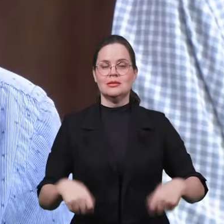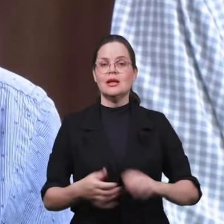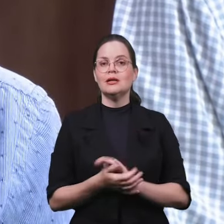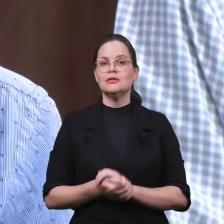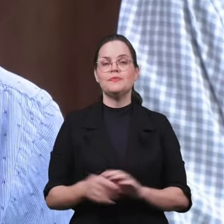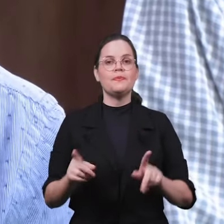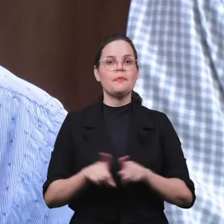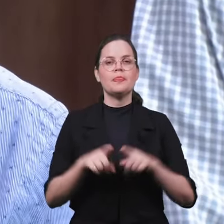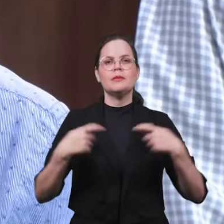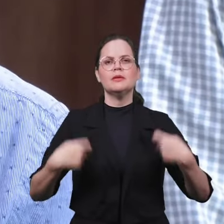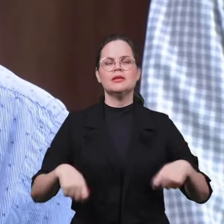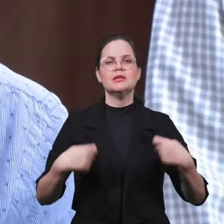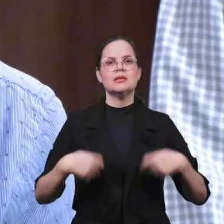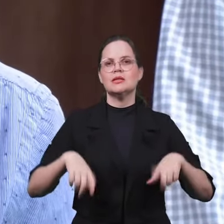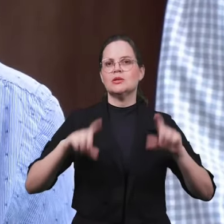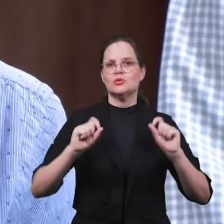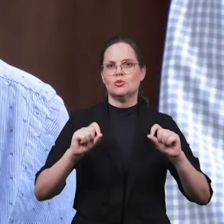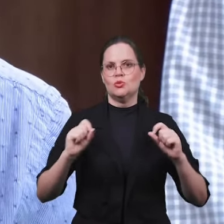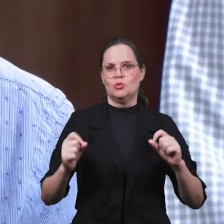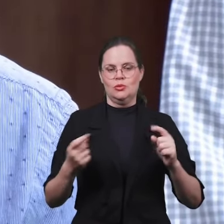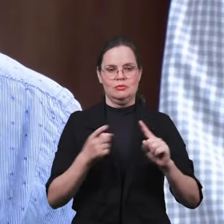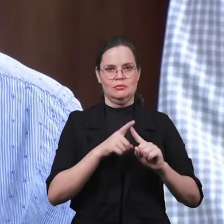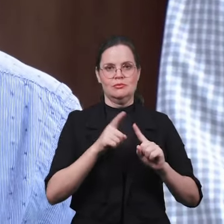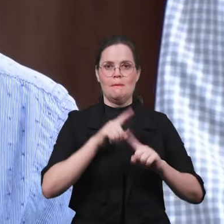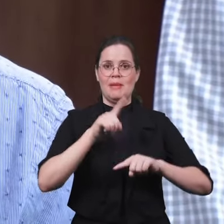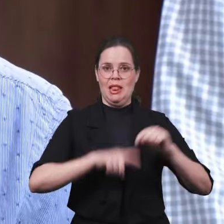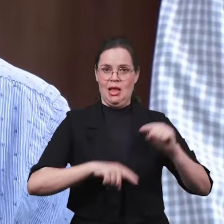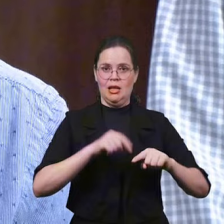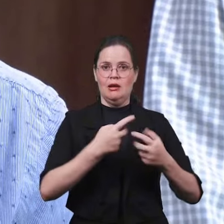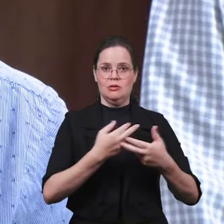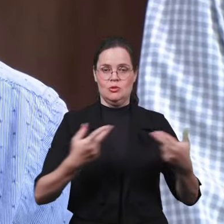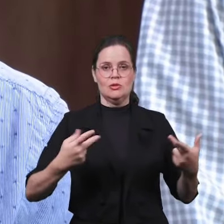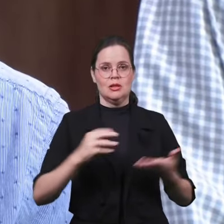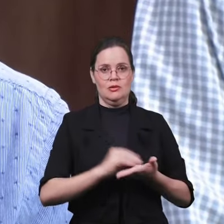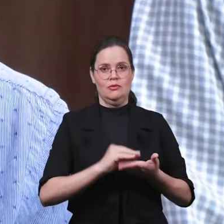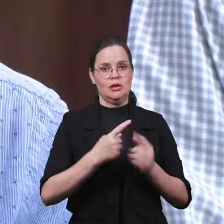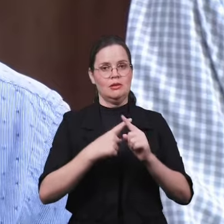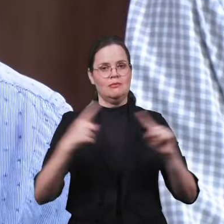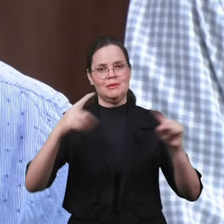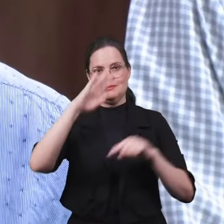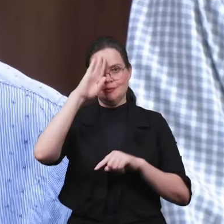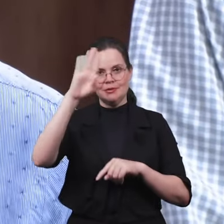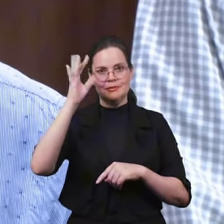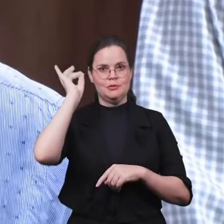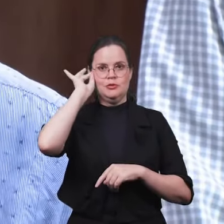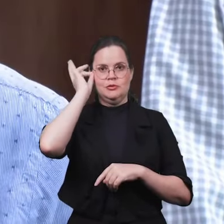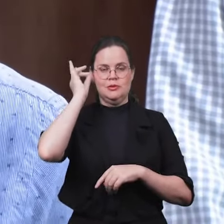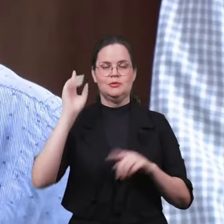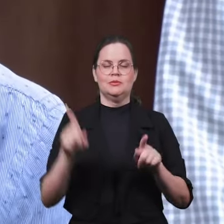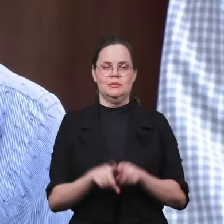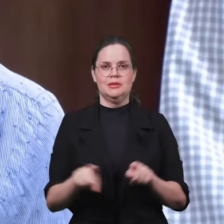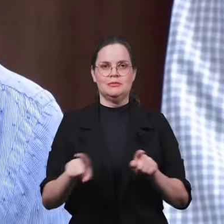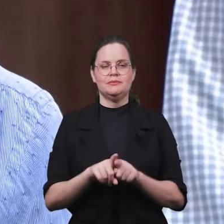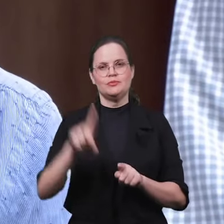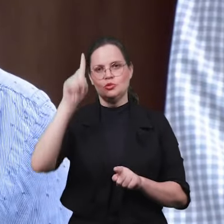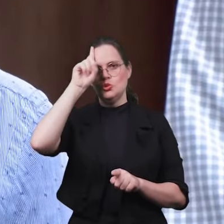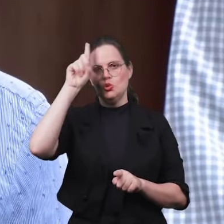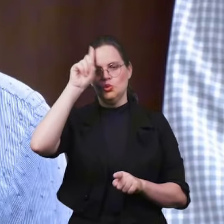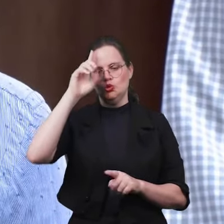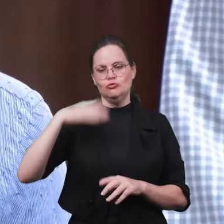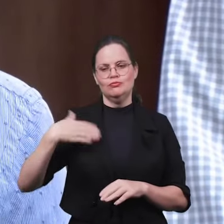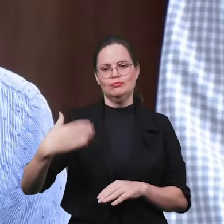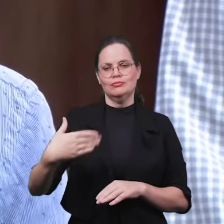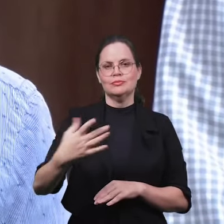necessidade. E a necessidade, tanto material, mas também espiritual. E